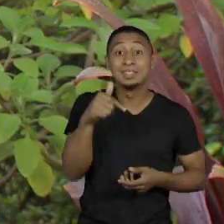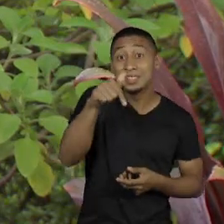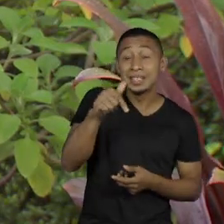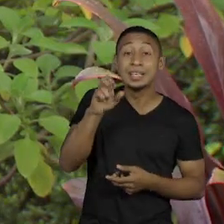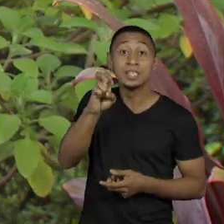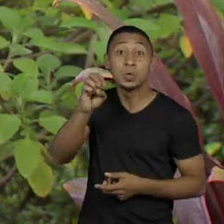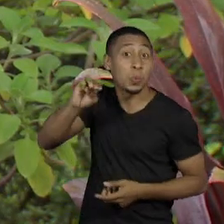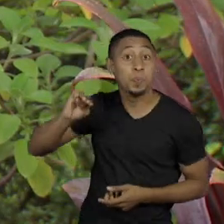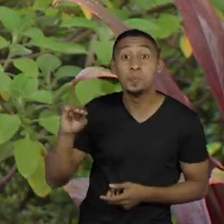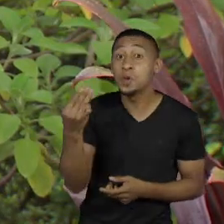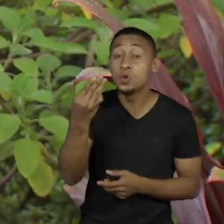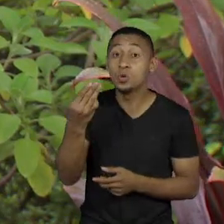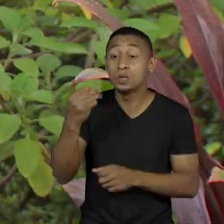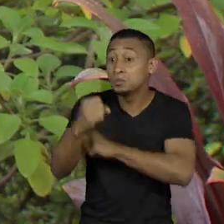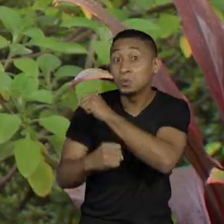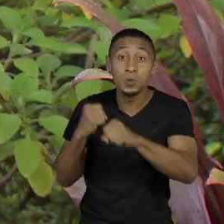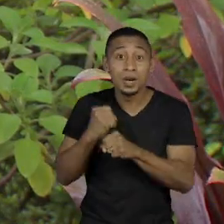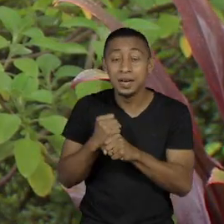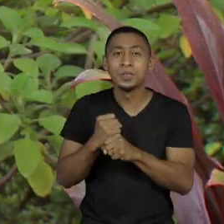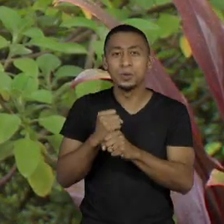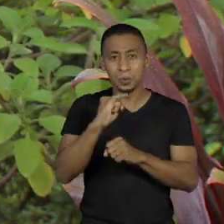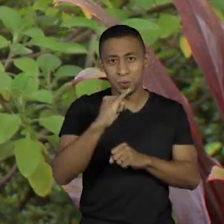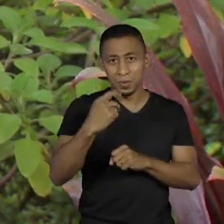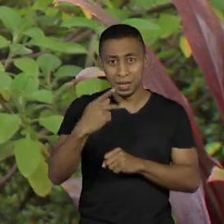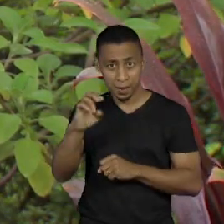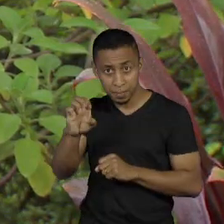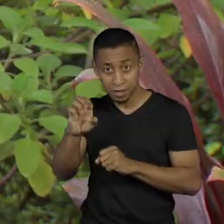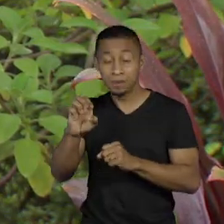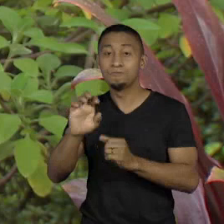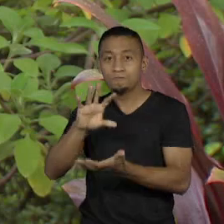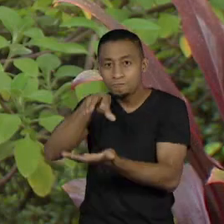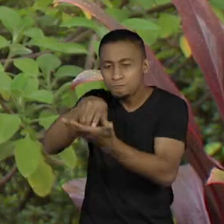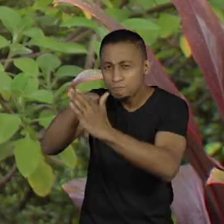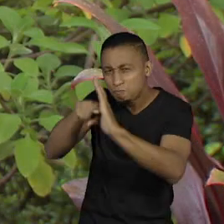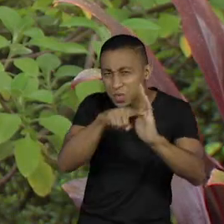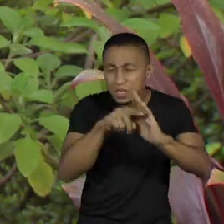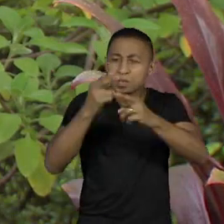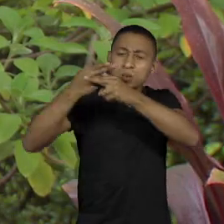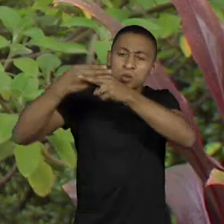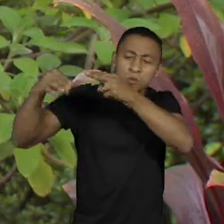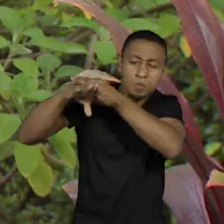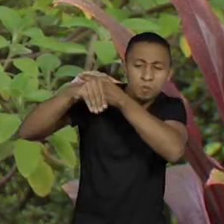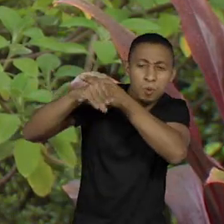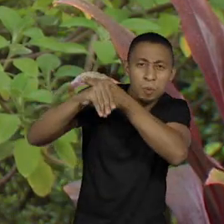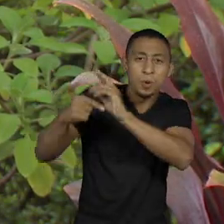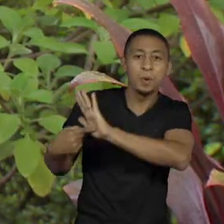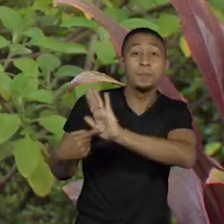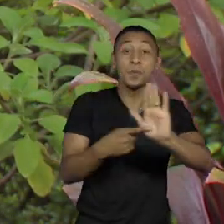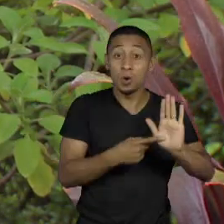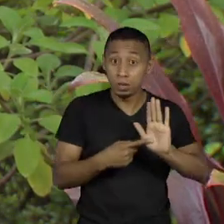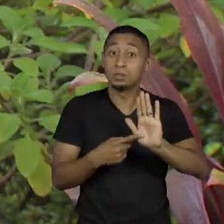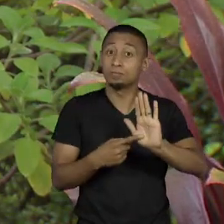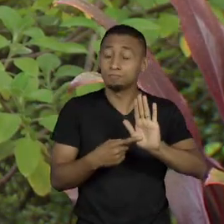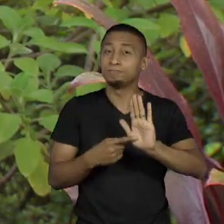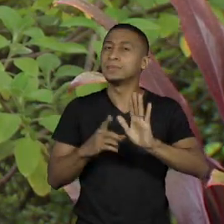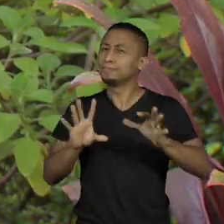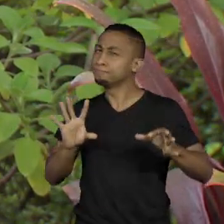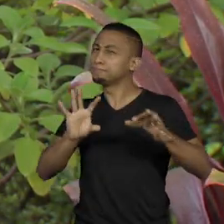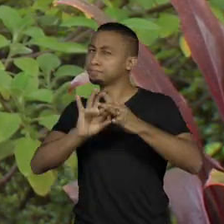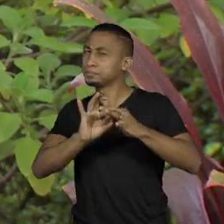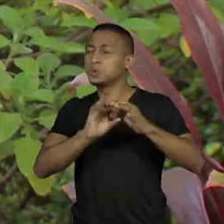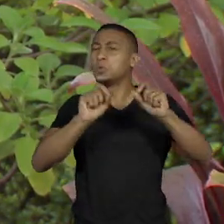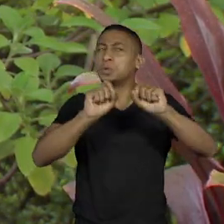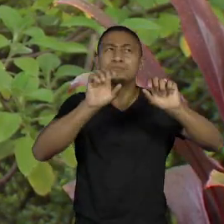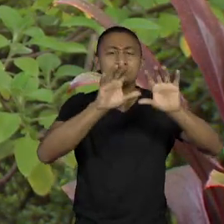ano. Levantamento inédito do INPE, o Instituto Nacional de Pesquisas Espaciais, mostra que existe uma relação entre